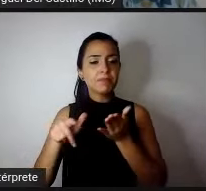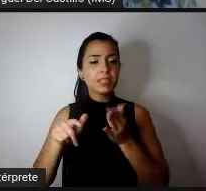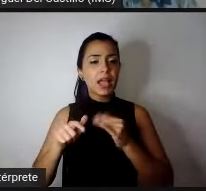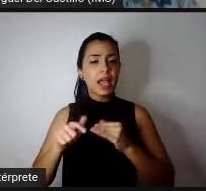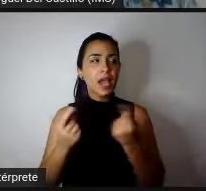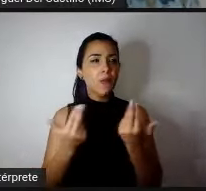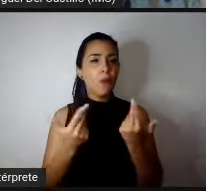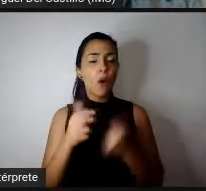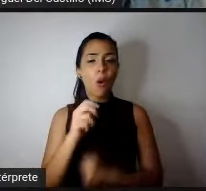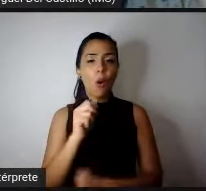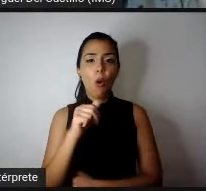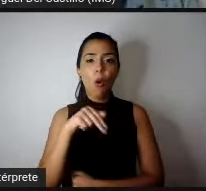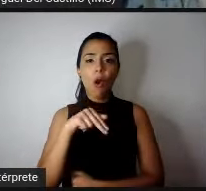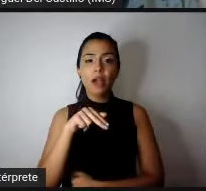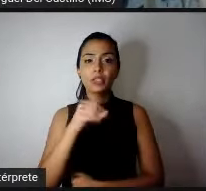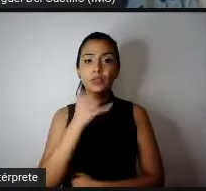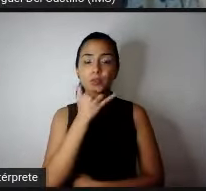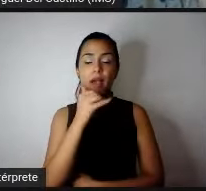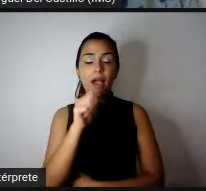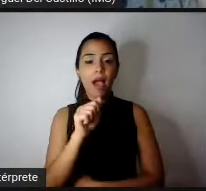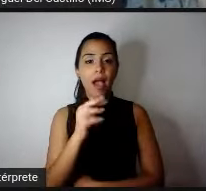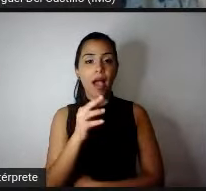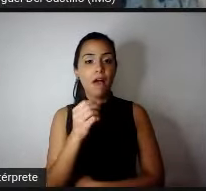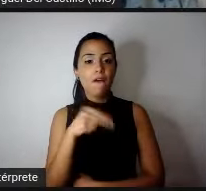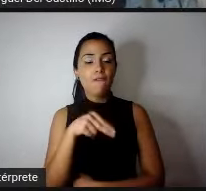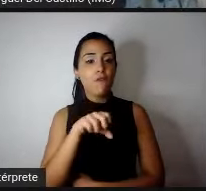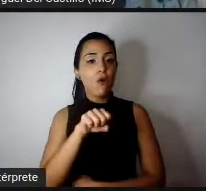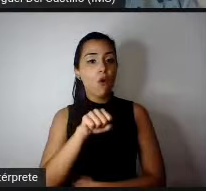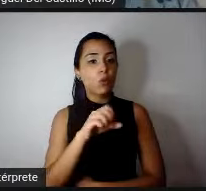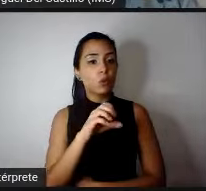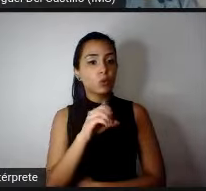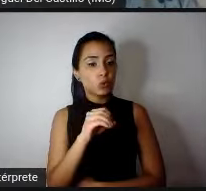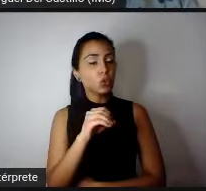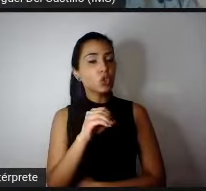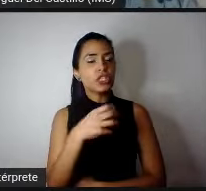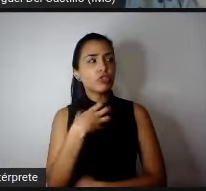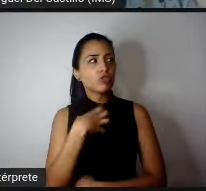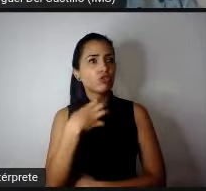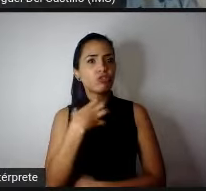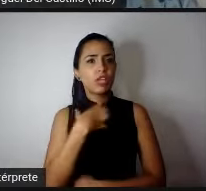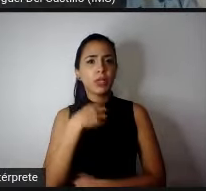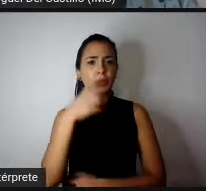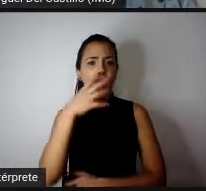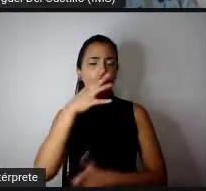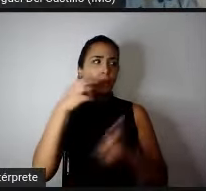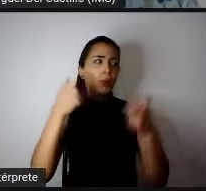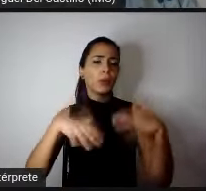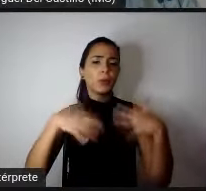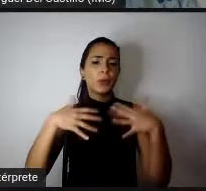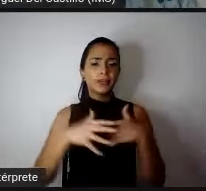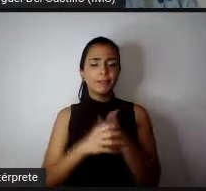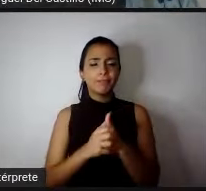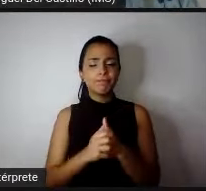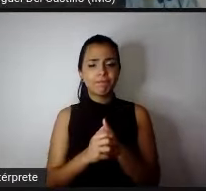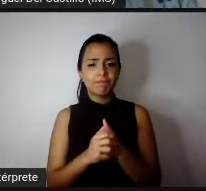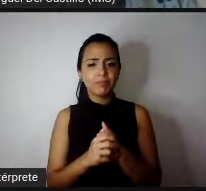Alfonso Guimarães, aquele Minas brumoso, brumoso. Mas, veja